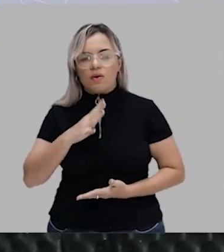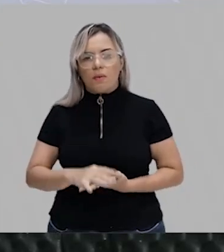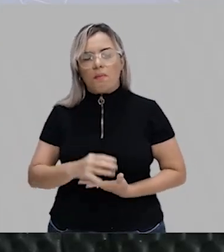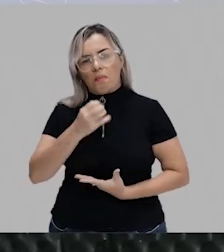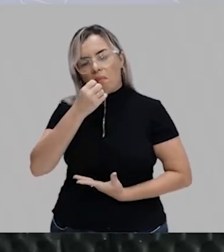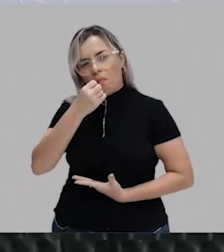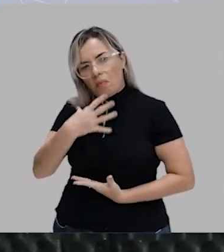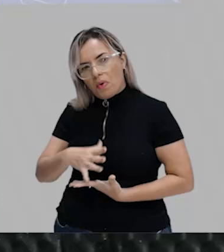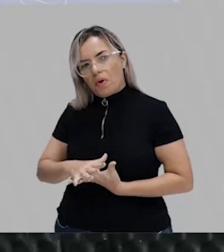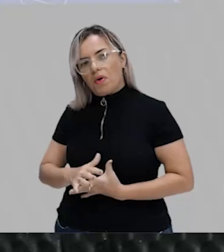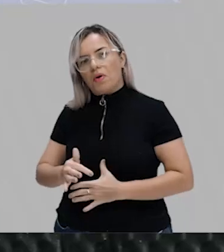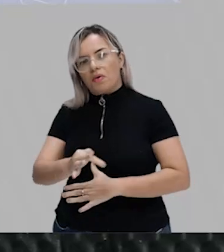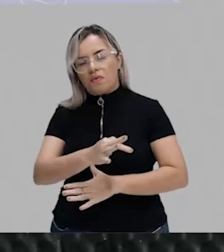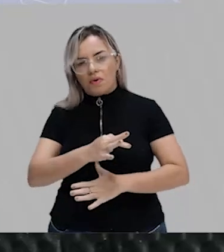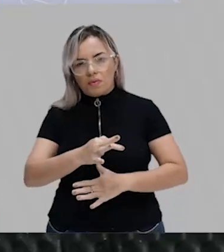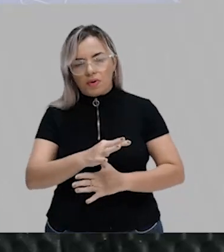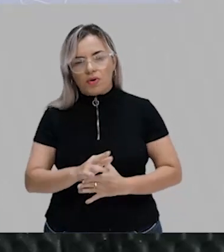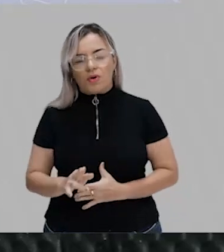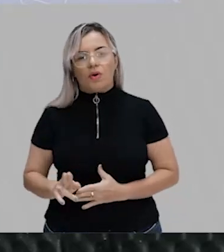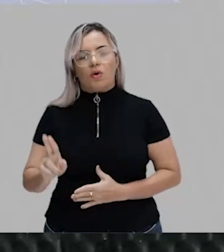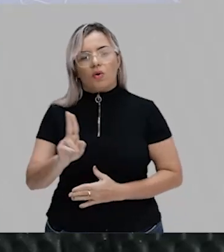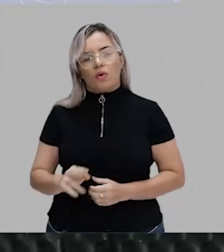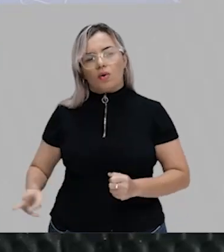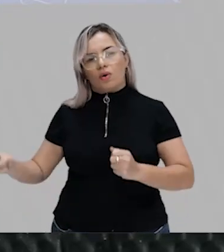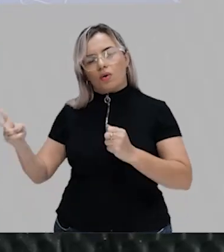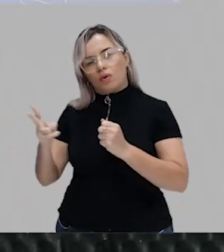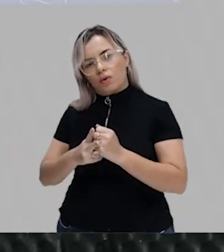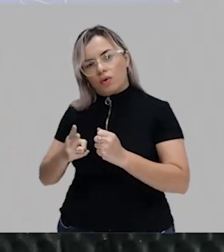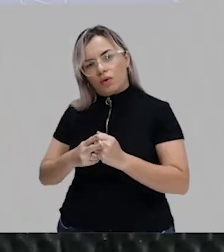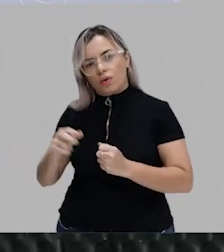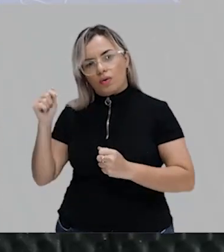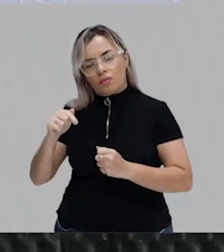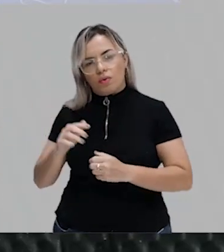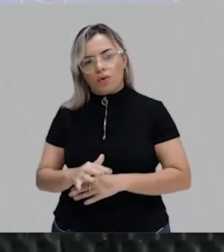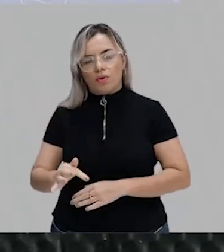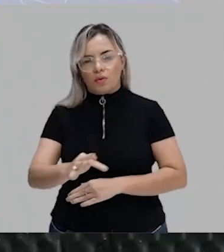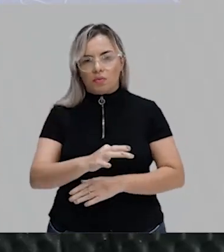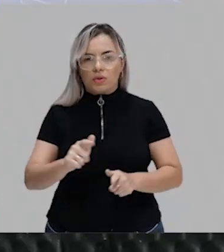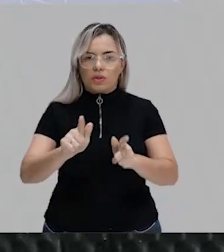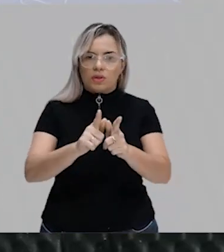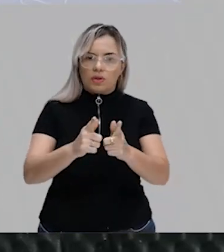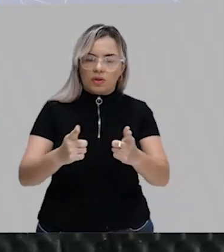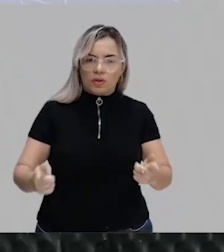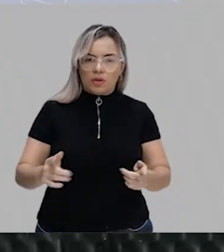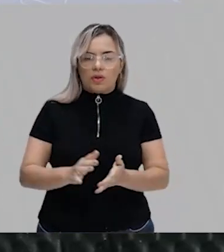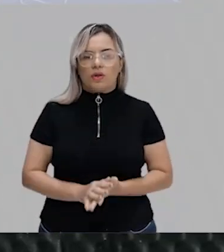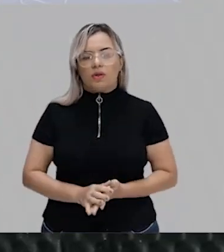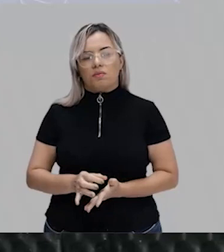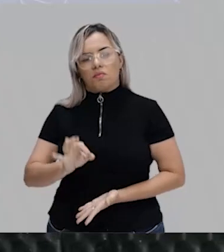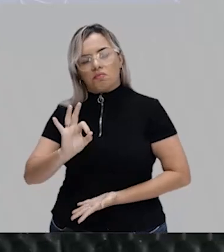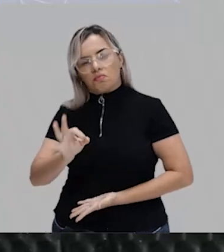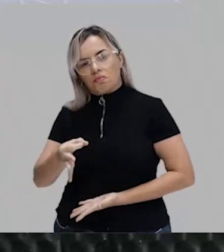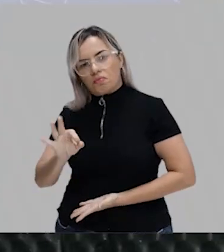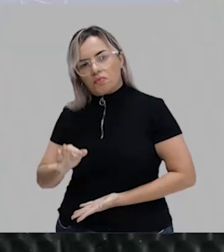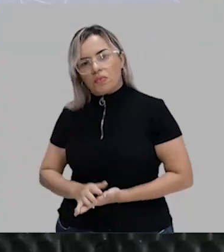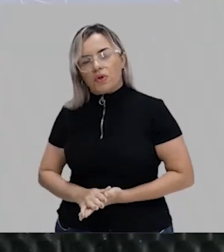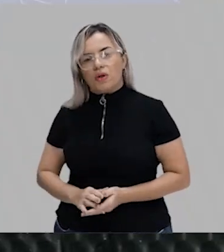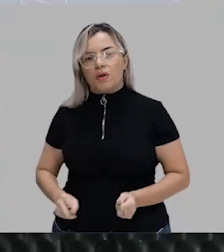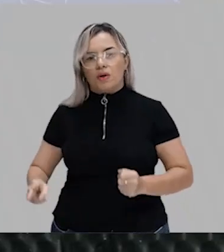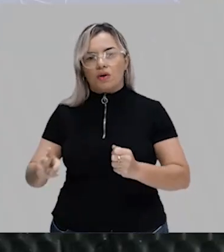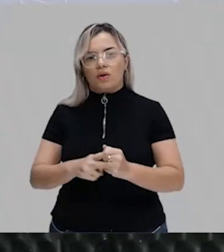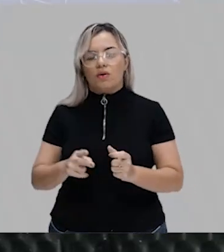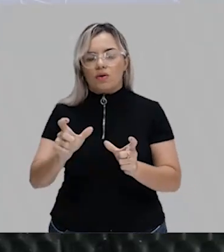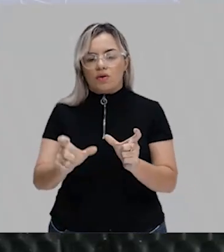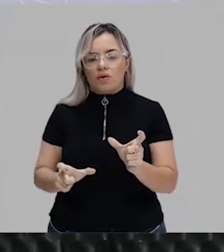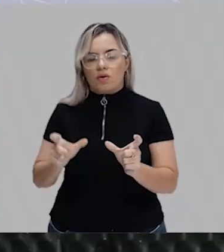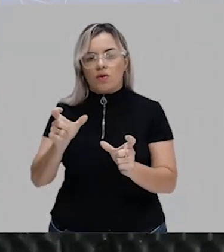a formalidade dos verbos, né? A forma culta de se pronunciar e de se conjugar os verbos, tá?